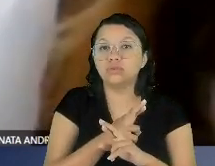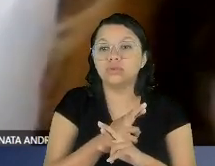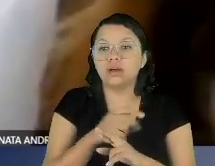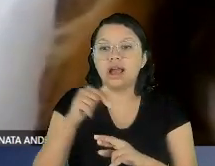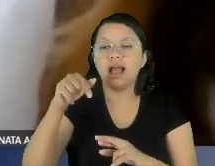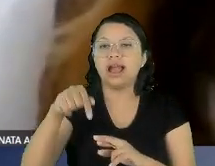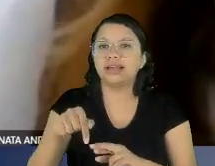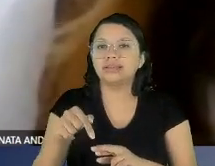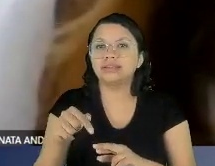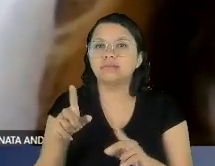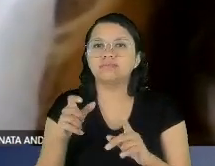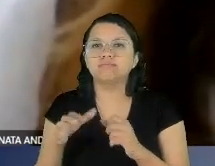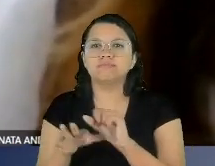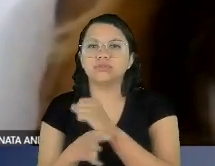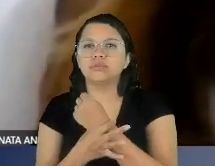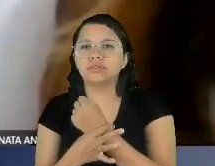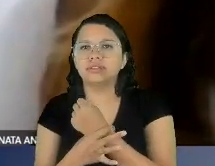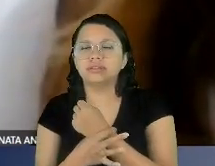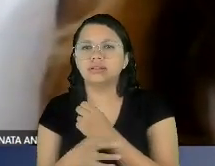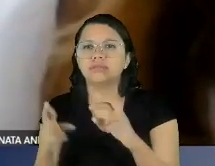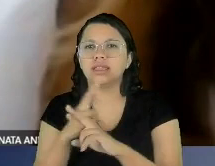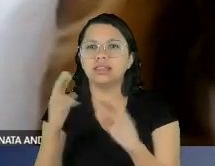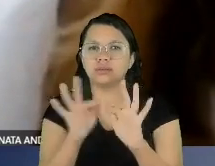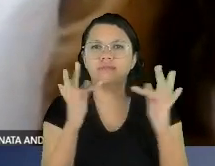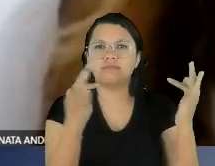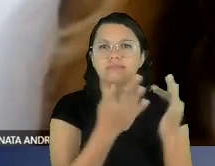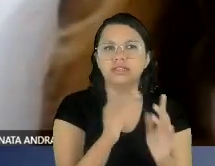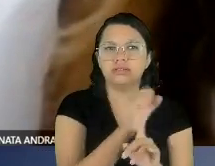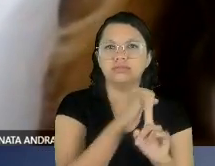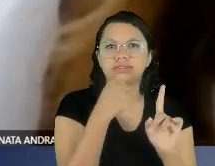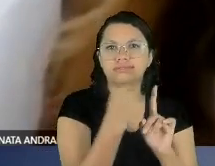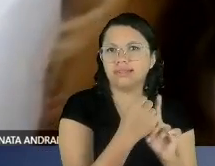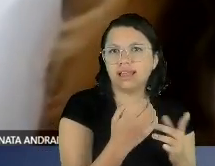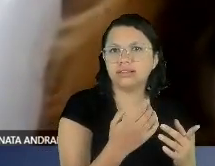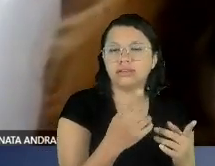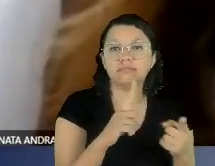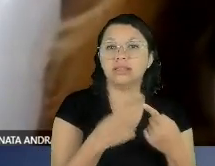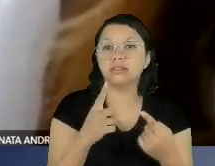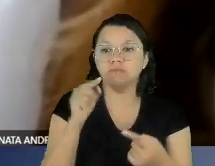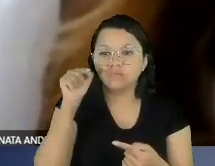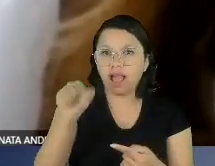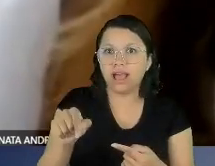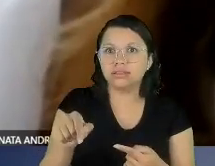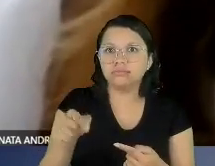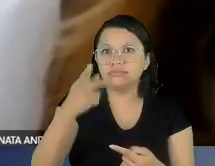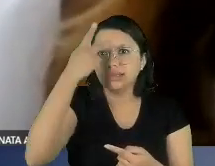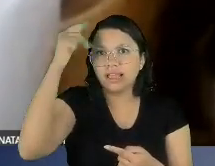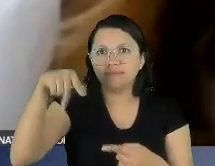família, ignorando ainda a liberdade sexual da mulher agredida. E vejam